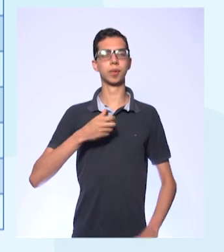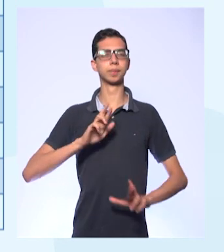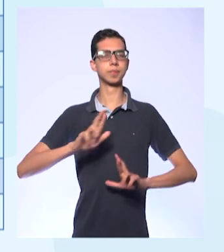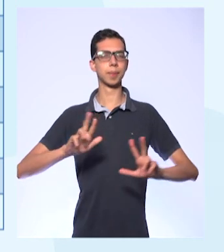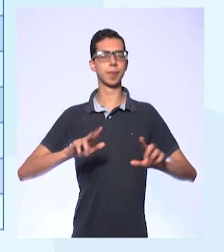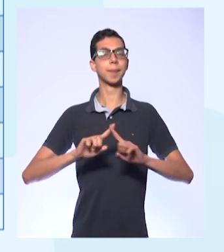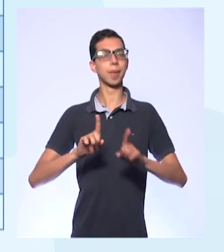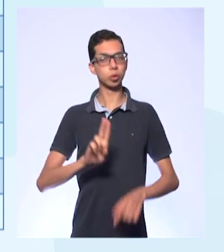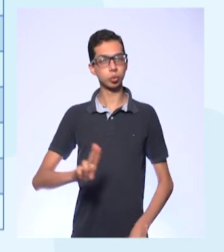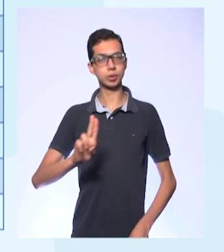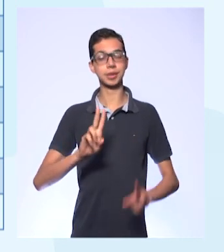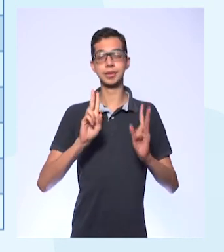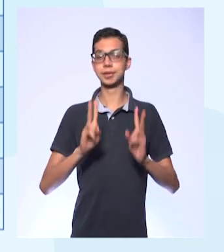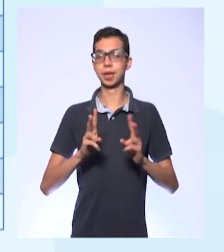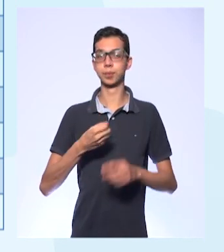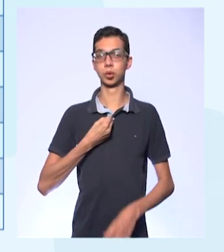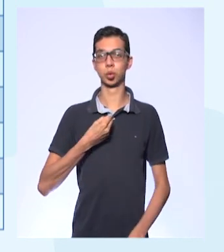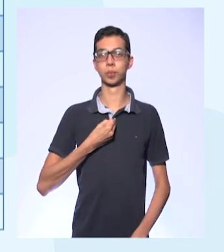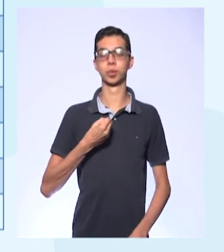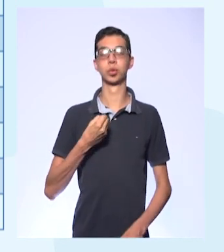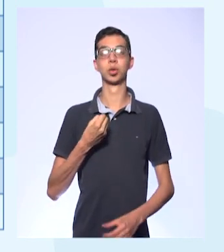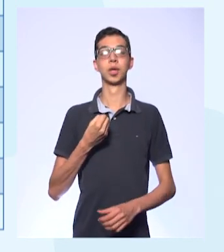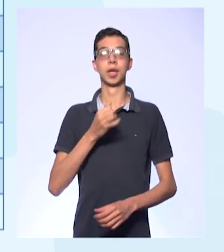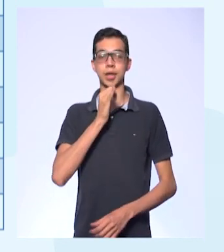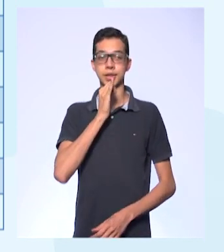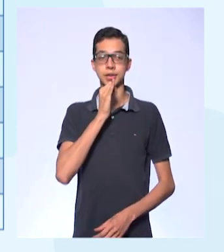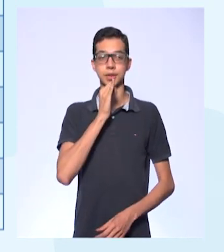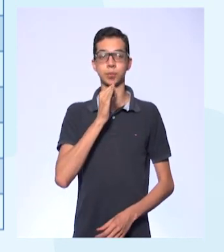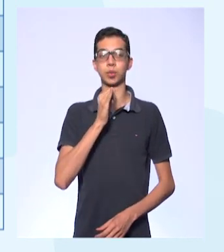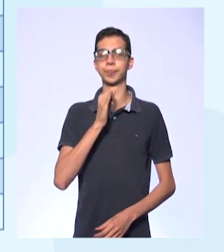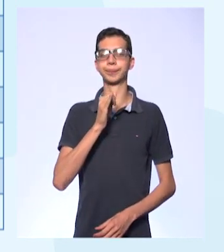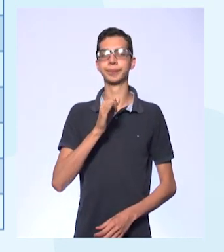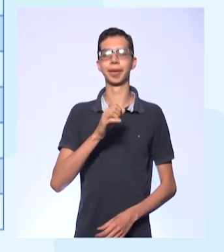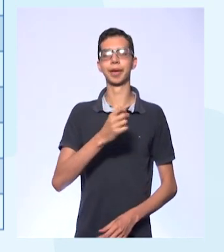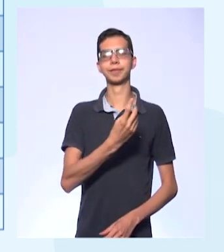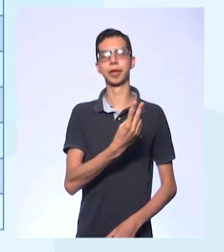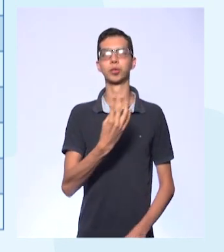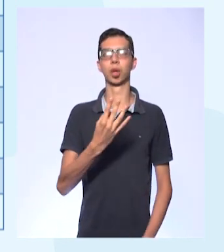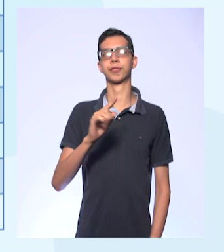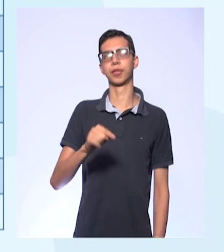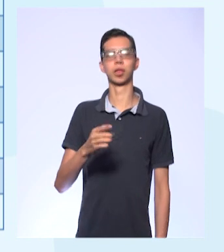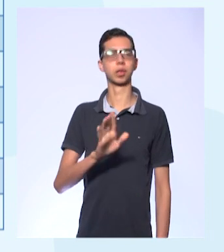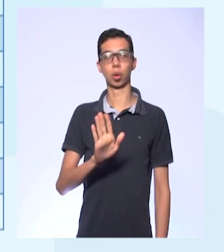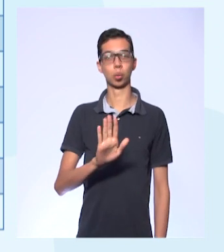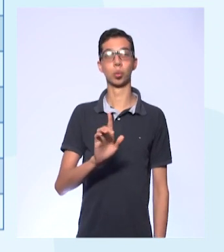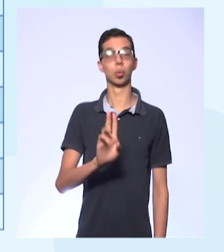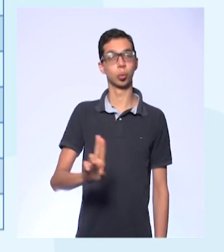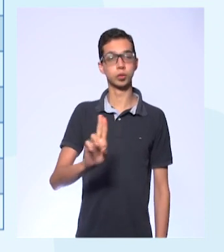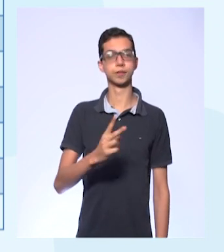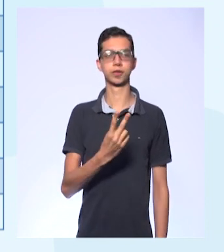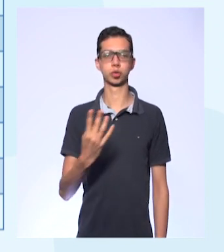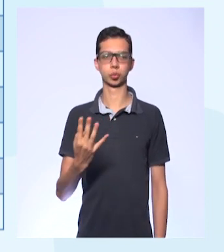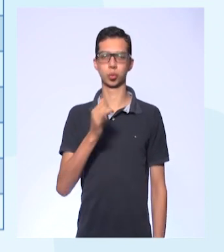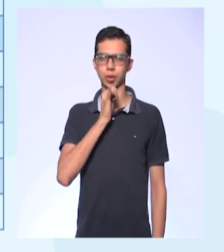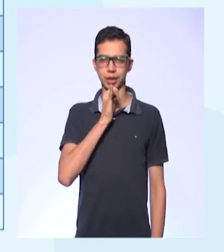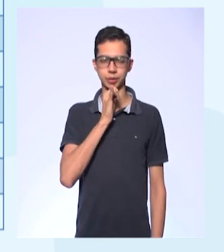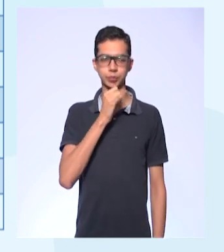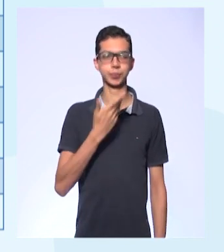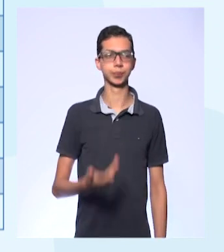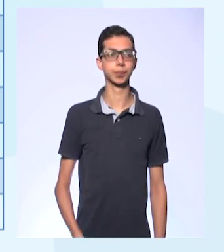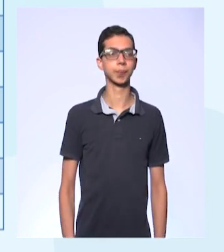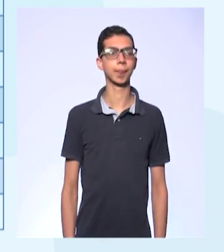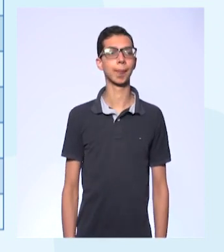valor arredondado, que nem o estrôncio. SR, número atômico 38, e a massa atômica dele